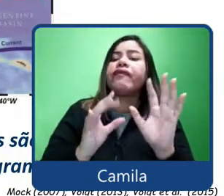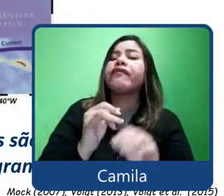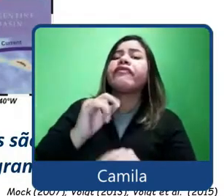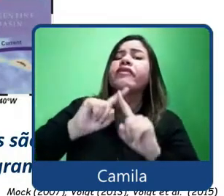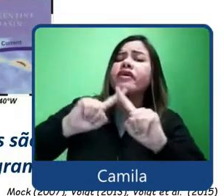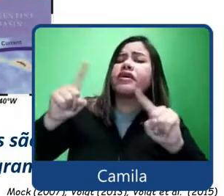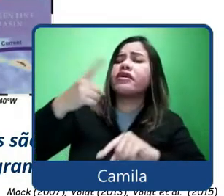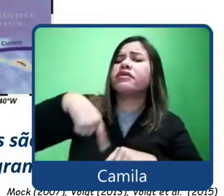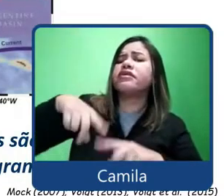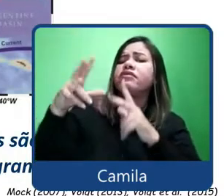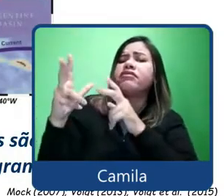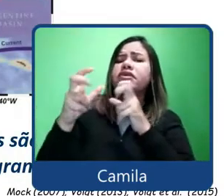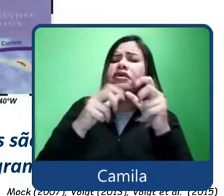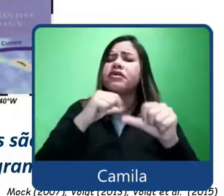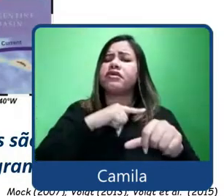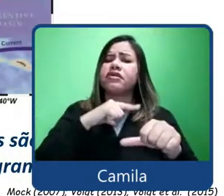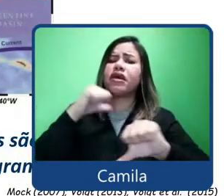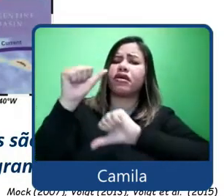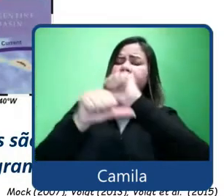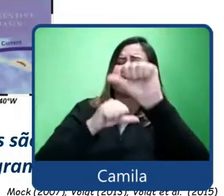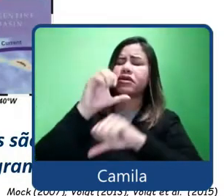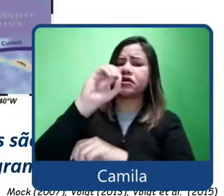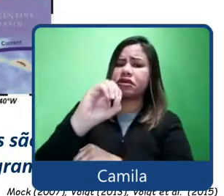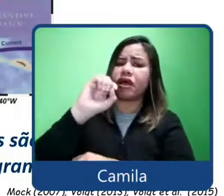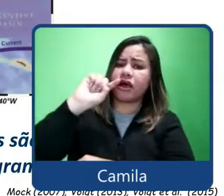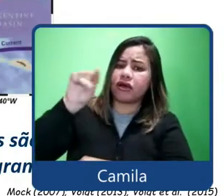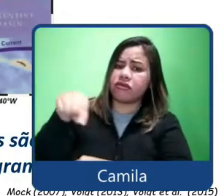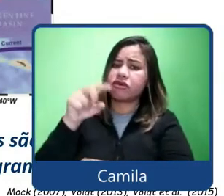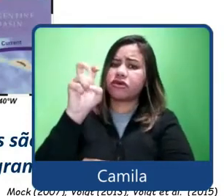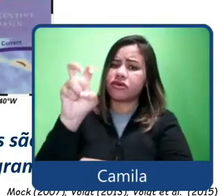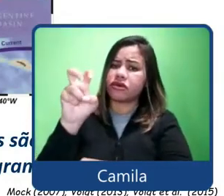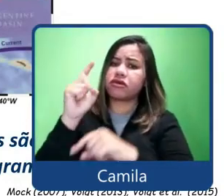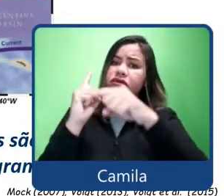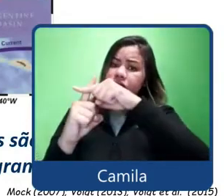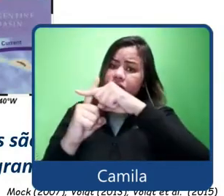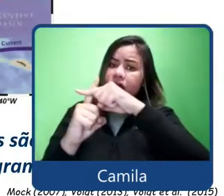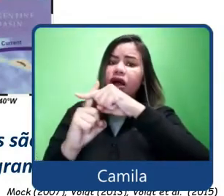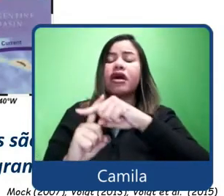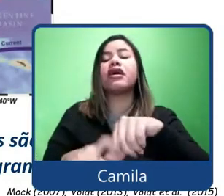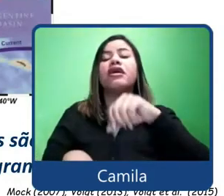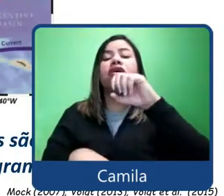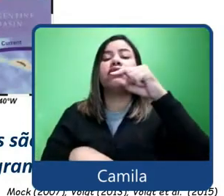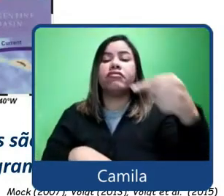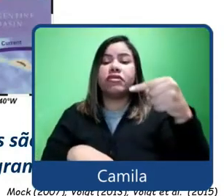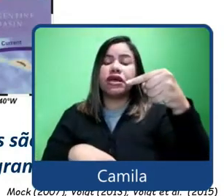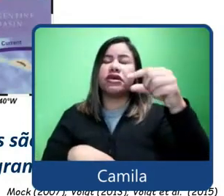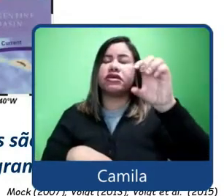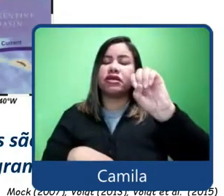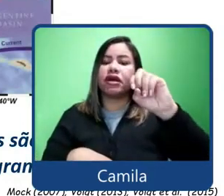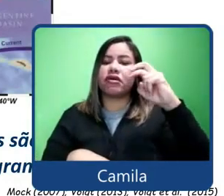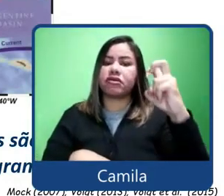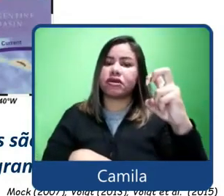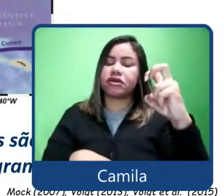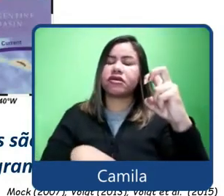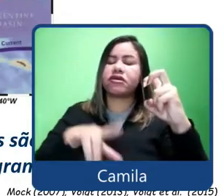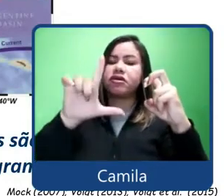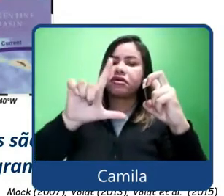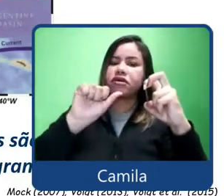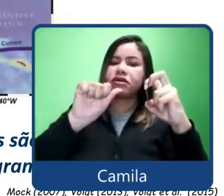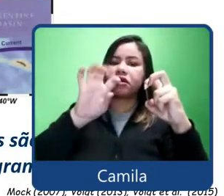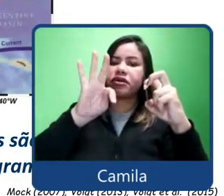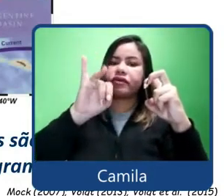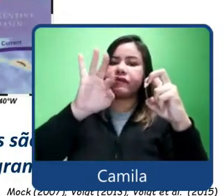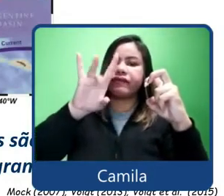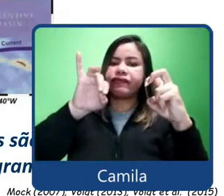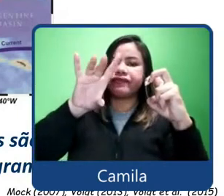0,5 mais 0,5 para menos 0,5 graus latitudinal, ou seja, 1 grau latitudinal de migração para o sul desta